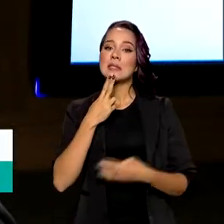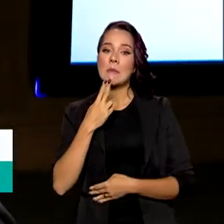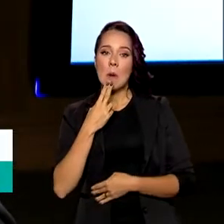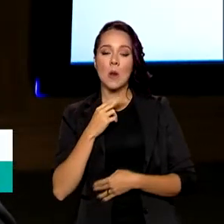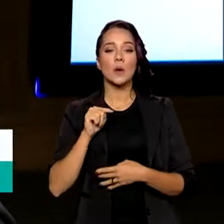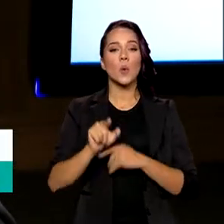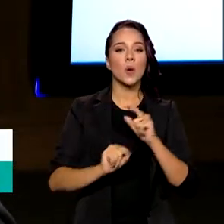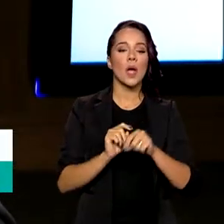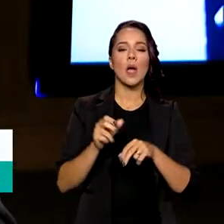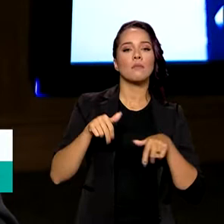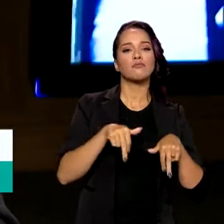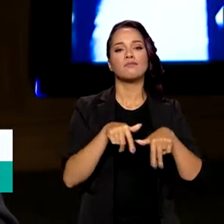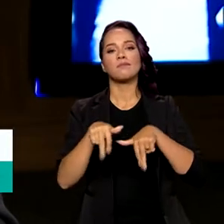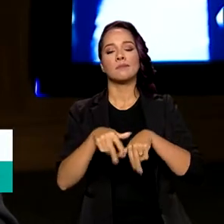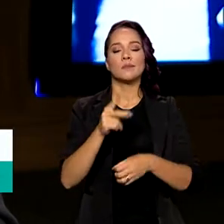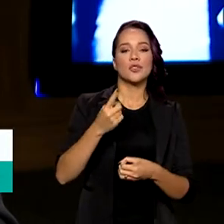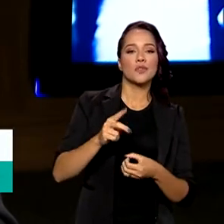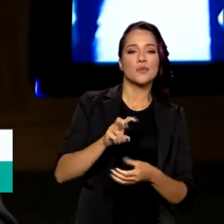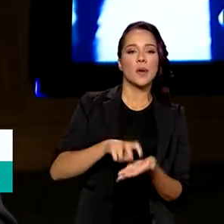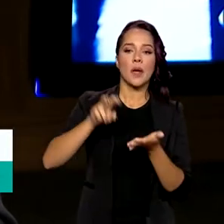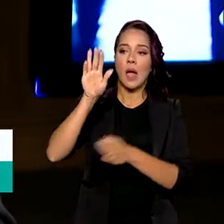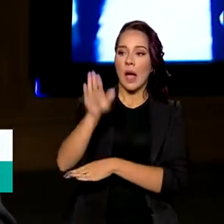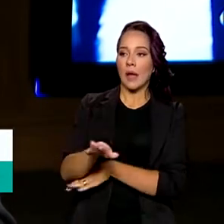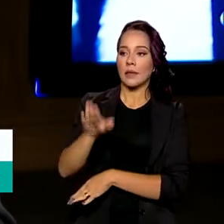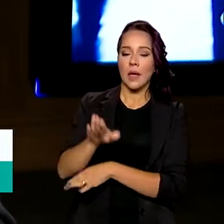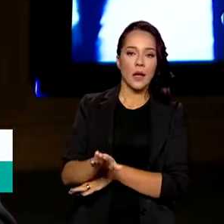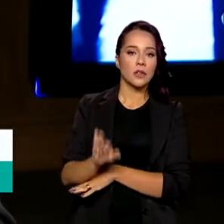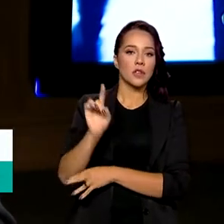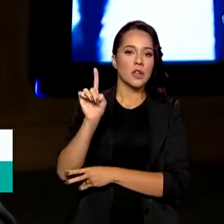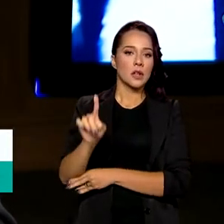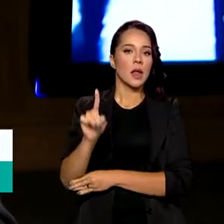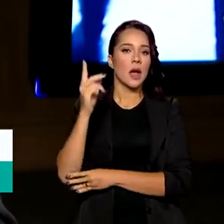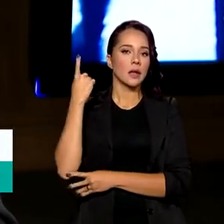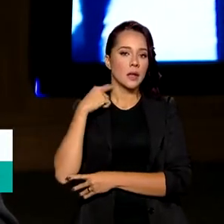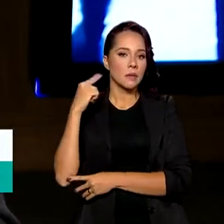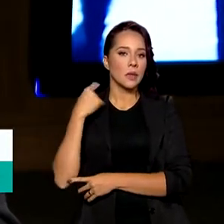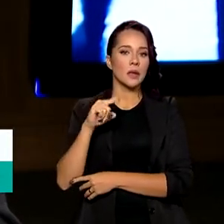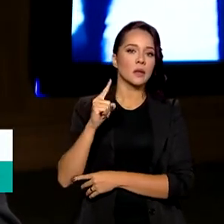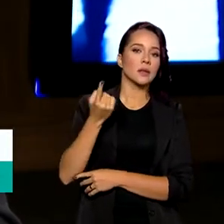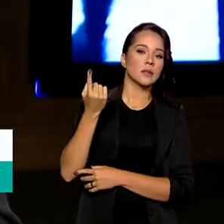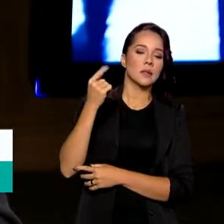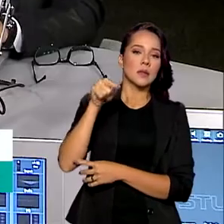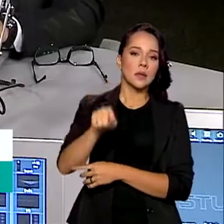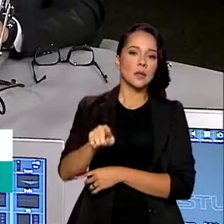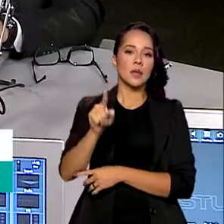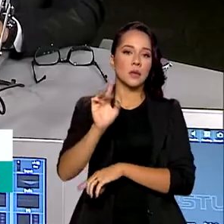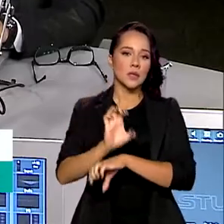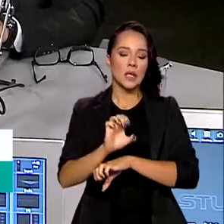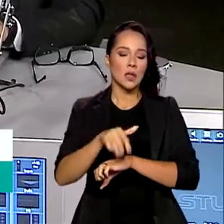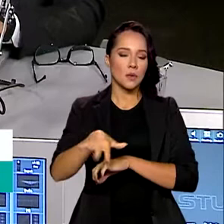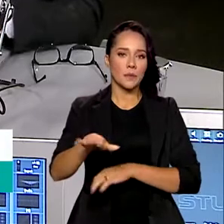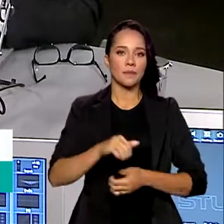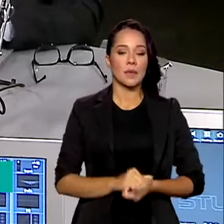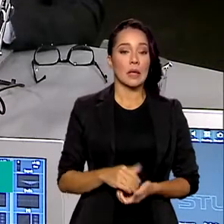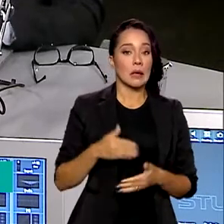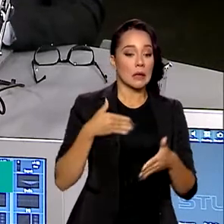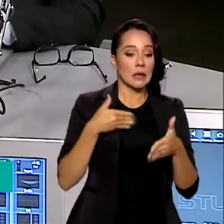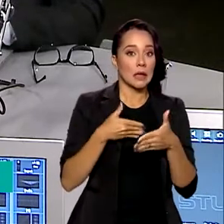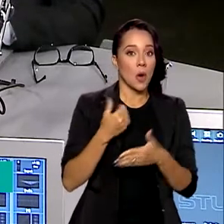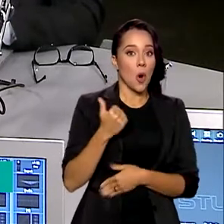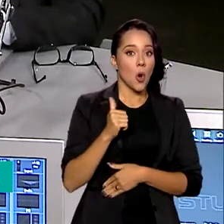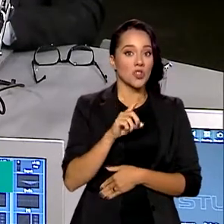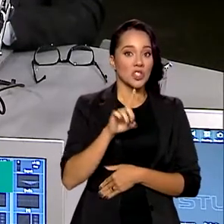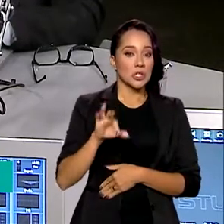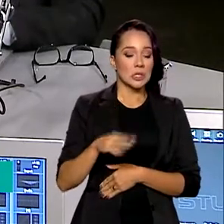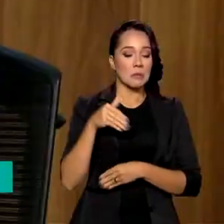tapete do MDB faz caminhada pela manhã e à tarde em Rio Claro e São Carlos interior do Estado e faltam 11 dias